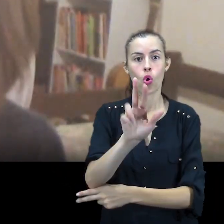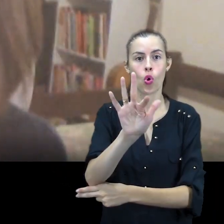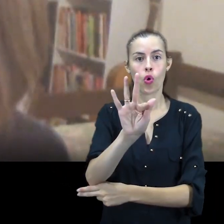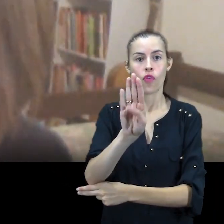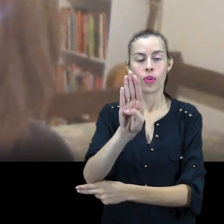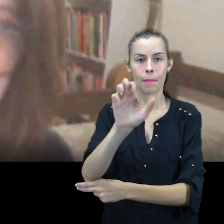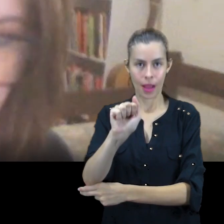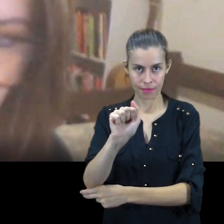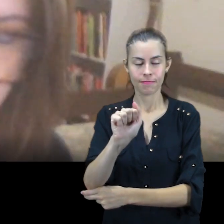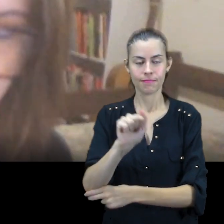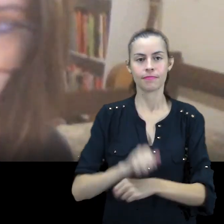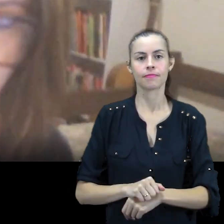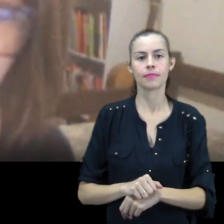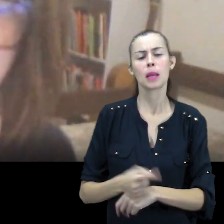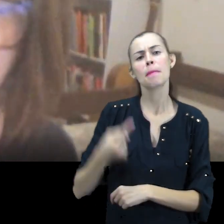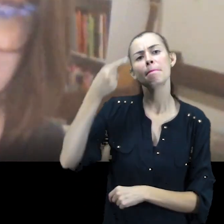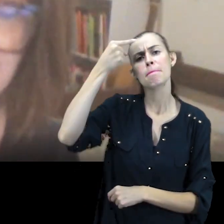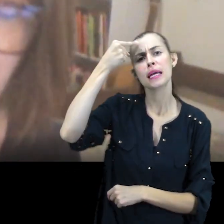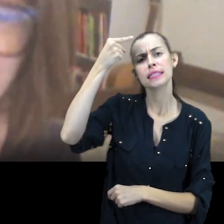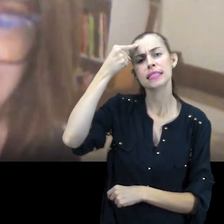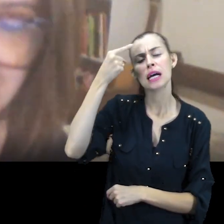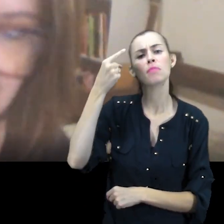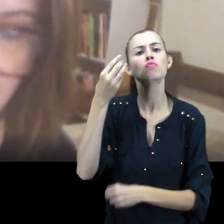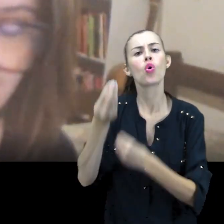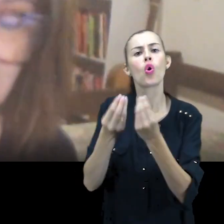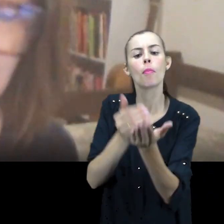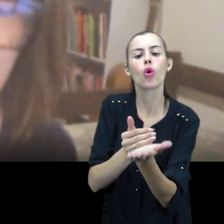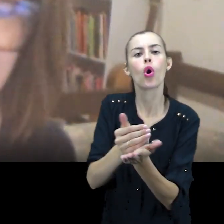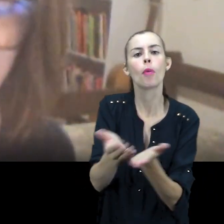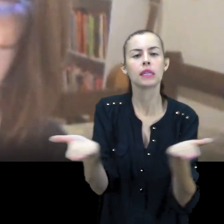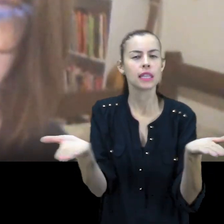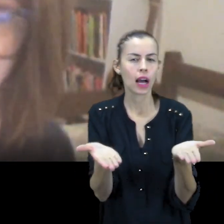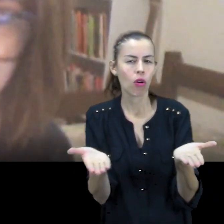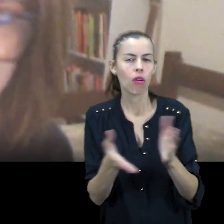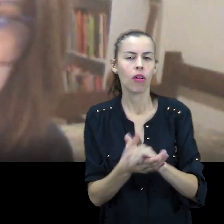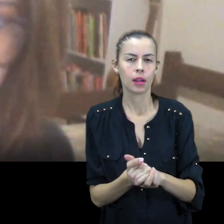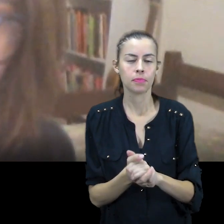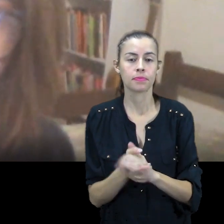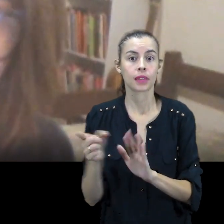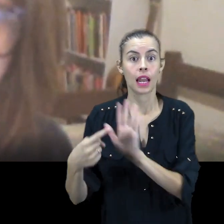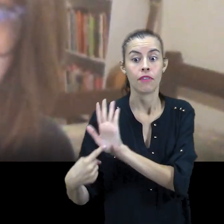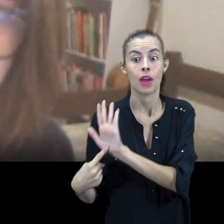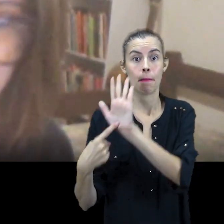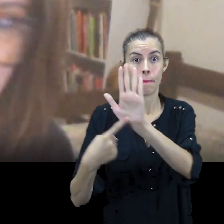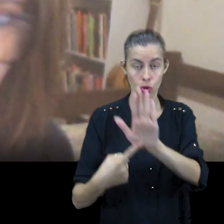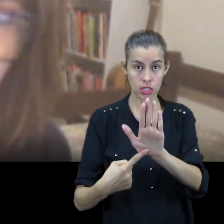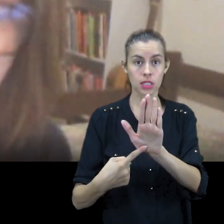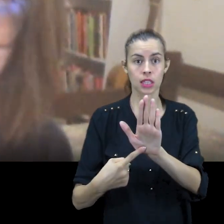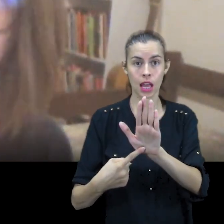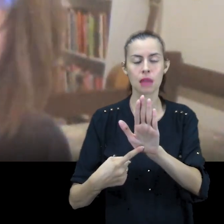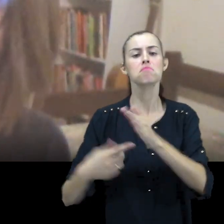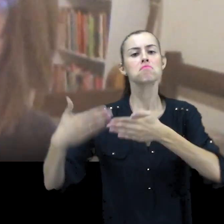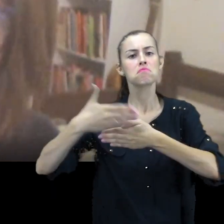nós imaginamos para esse encontro de hoje uma exposição inicial, em que ela vai fazer uma